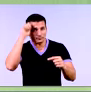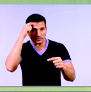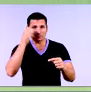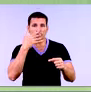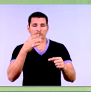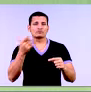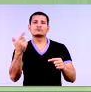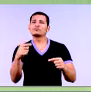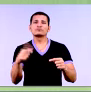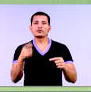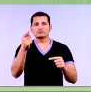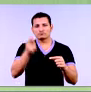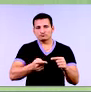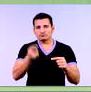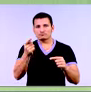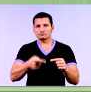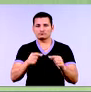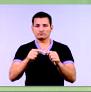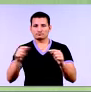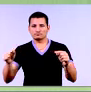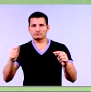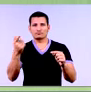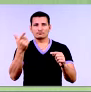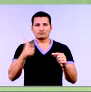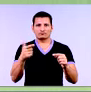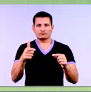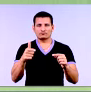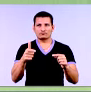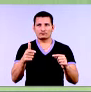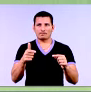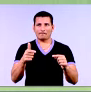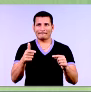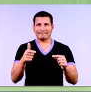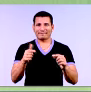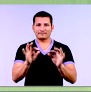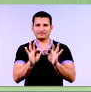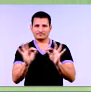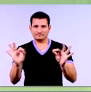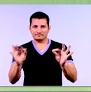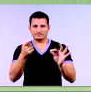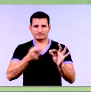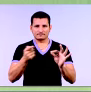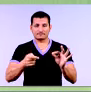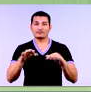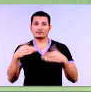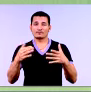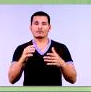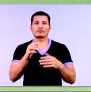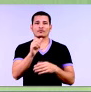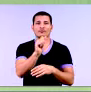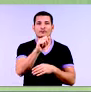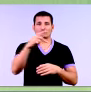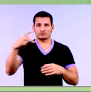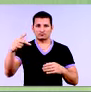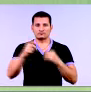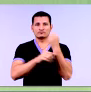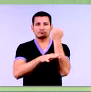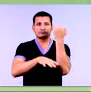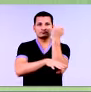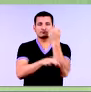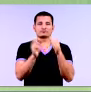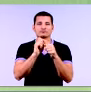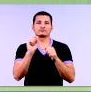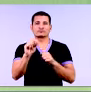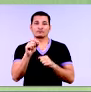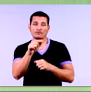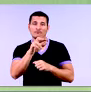duas barras. Então, o que o servidor de aplicação vai fazer? Ele vai escrever esse